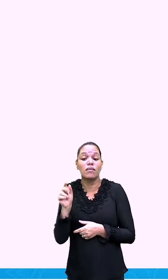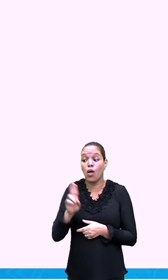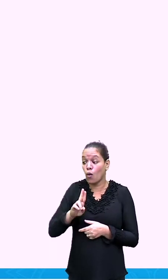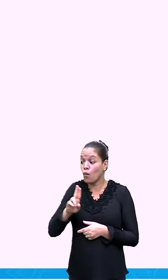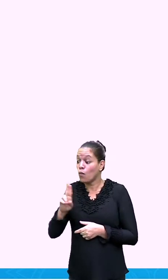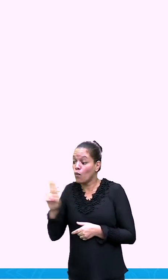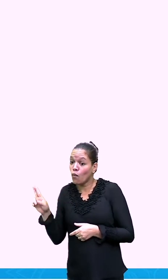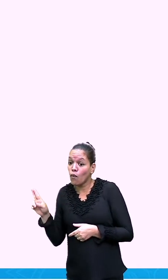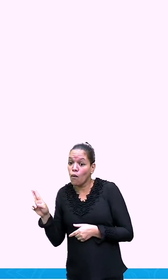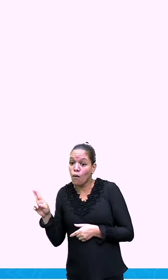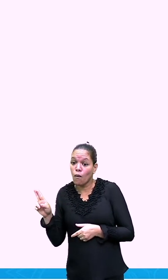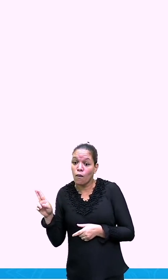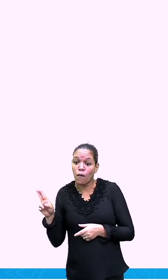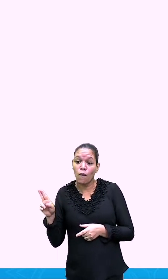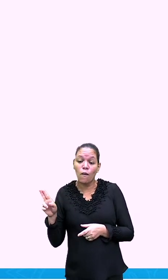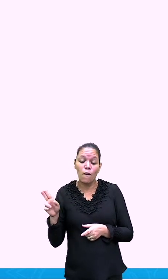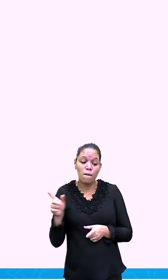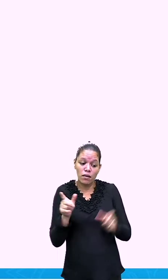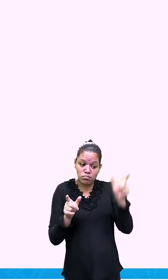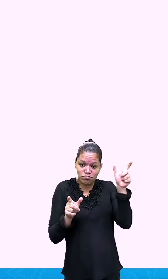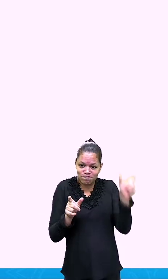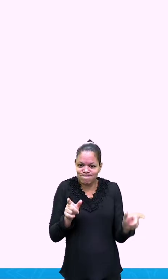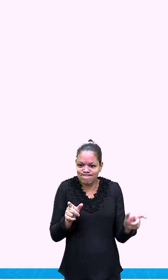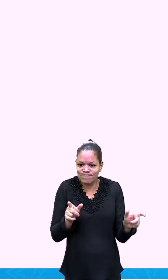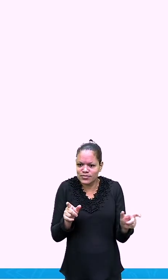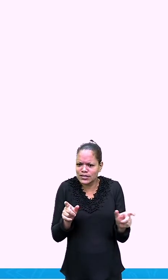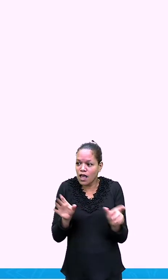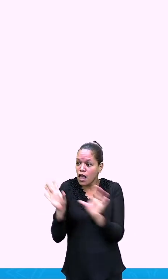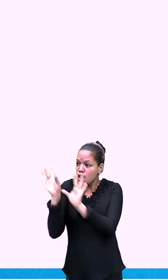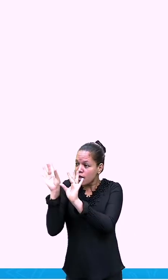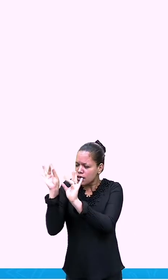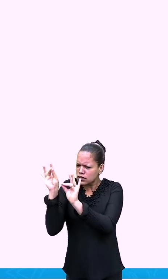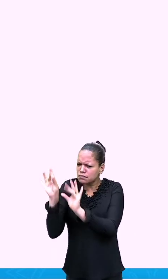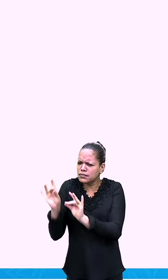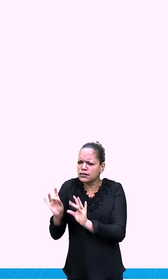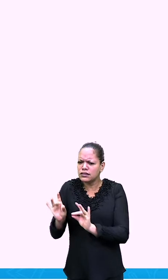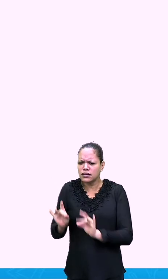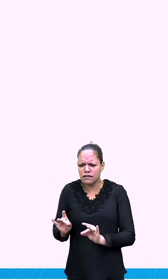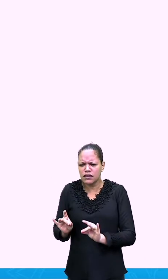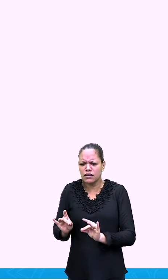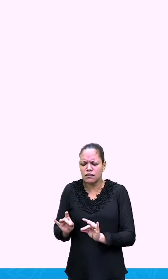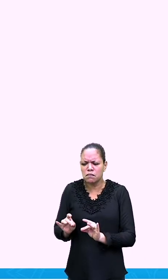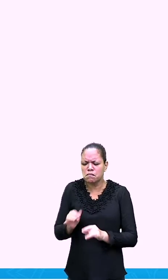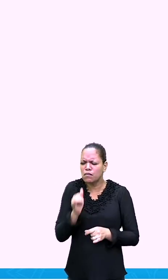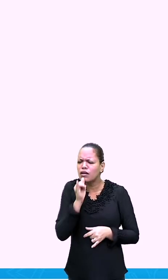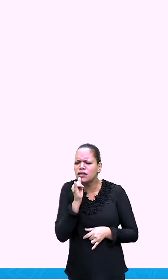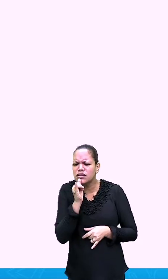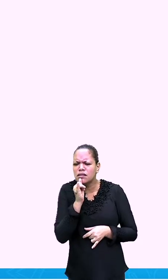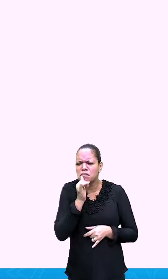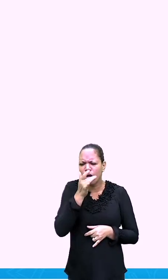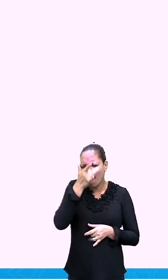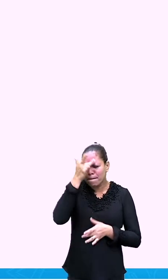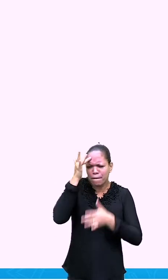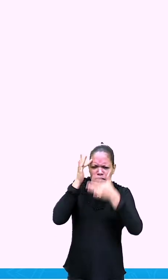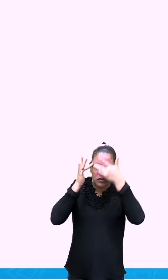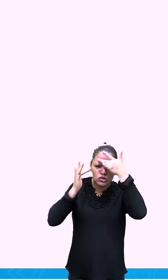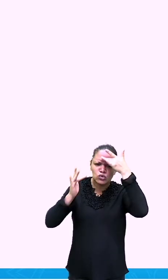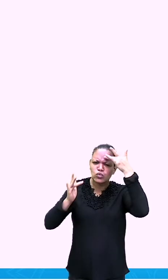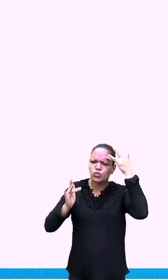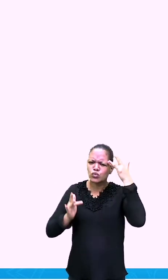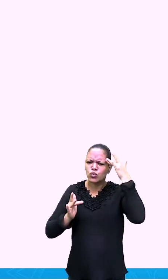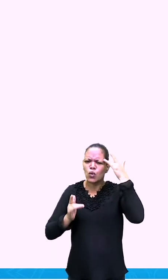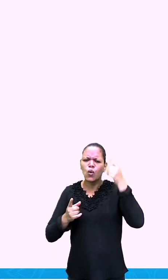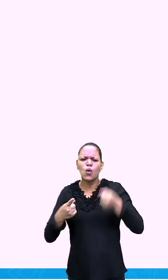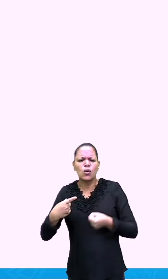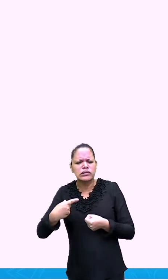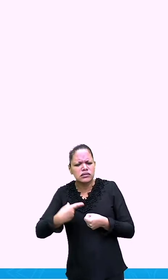de um conjunto. São nome de pessoas, cidades, equipes de futebol e etc. Por exemplo, aqui, né? Tem